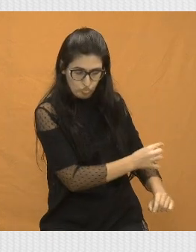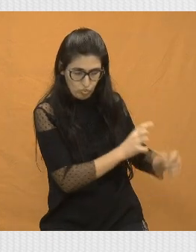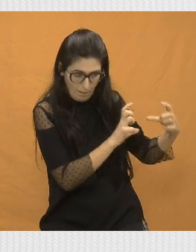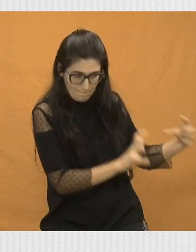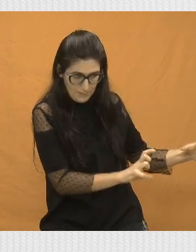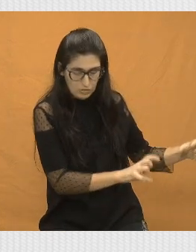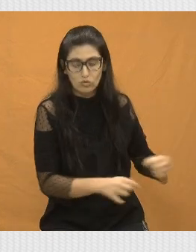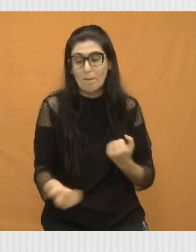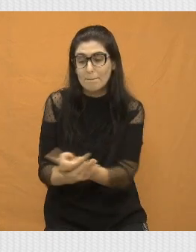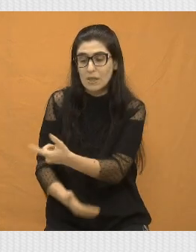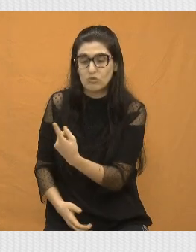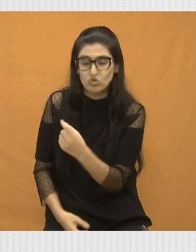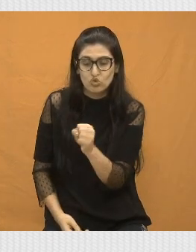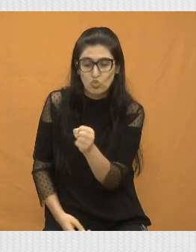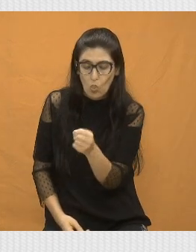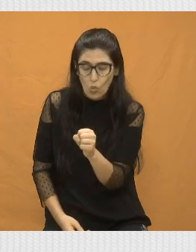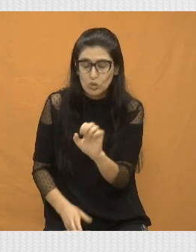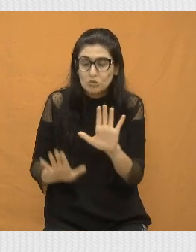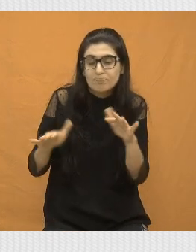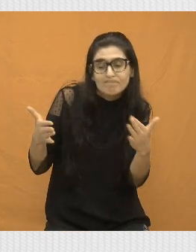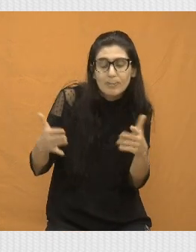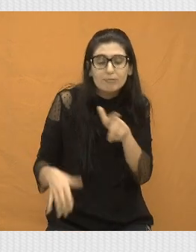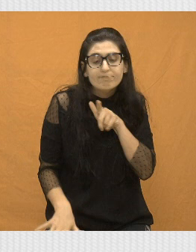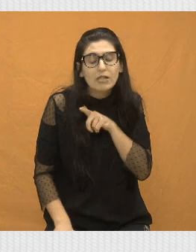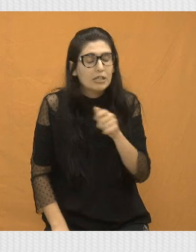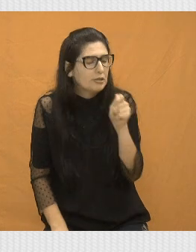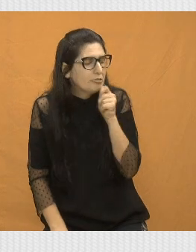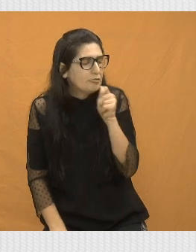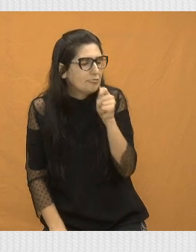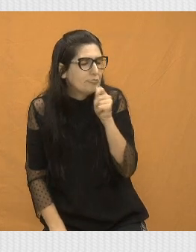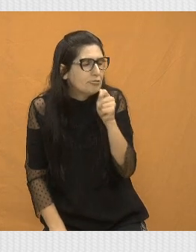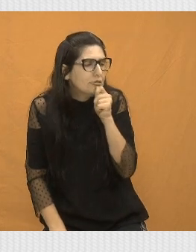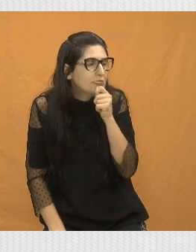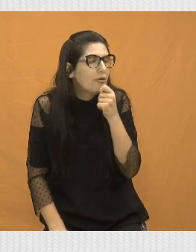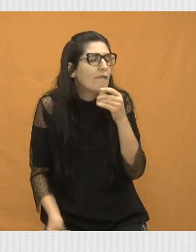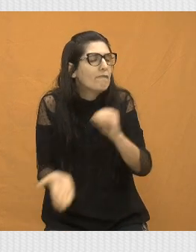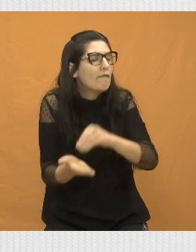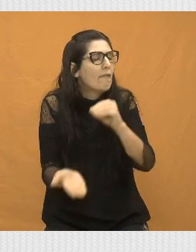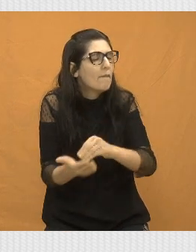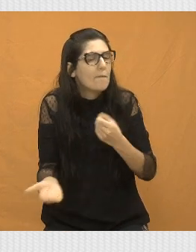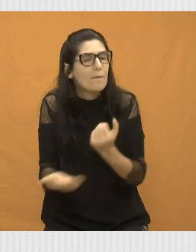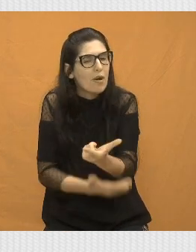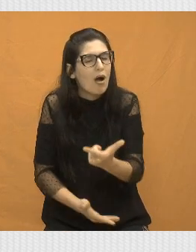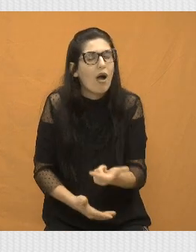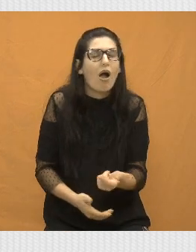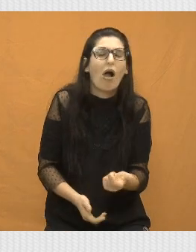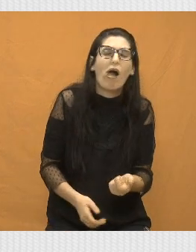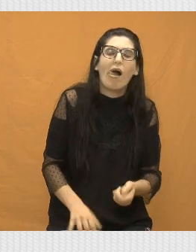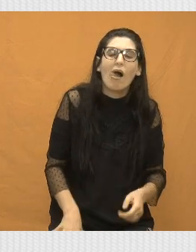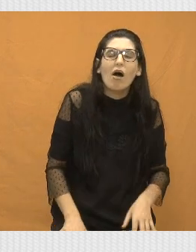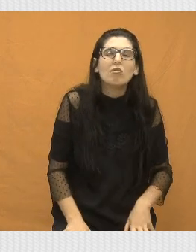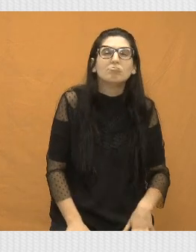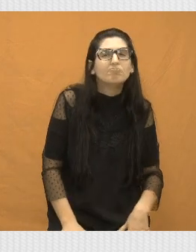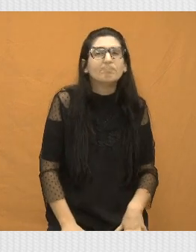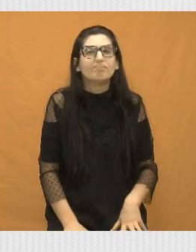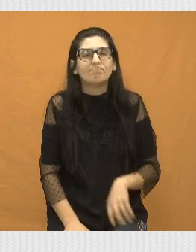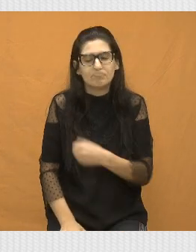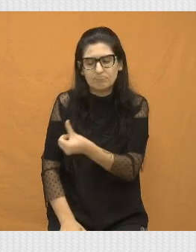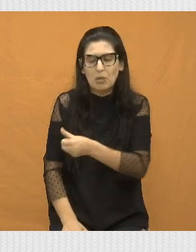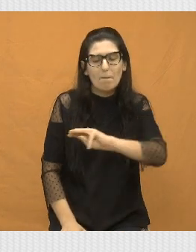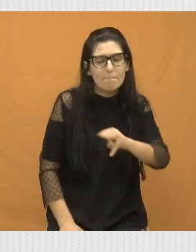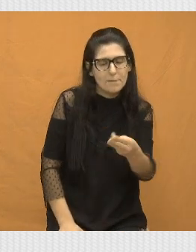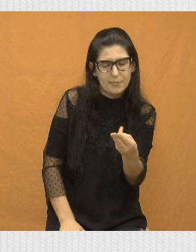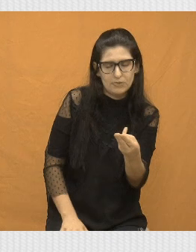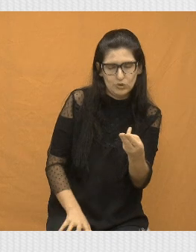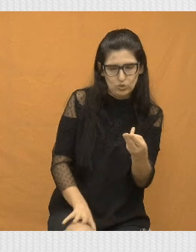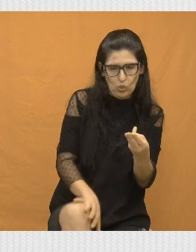paguei 18, eu tenho ainda, vamos dizer, um saldo a pagar, né, um débito, vamos falar assim, de 6